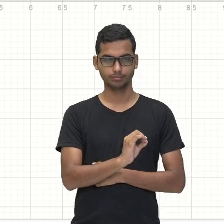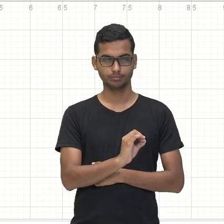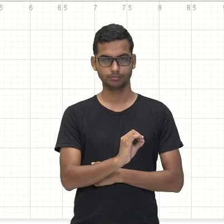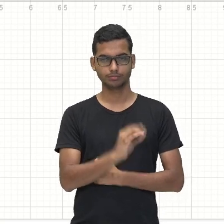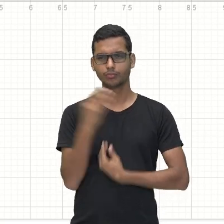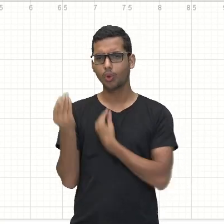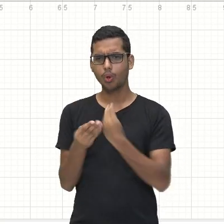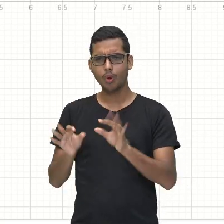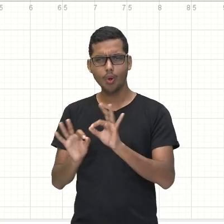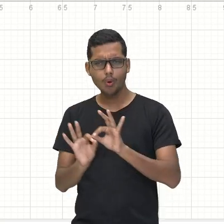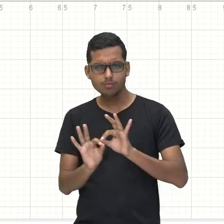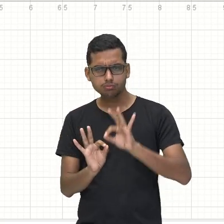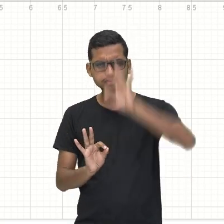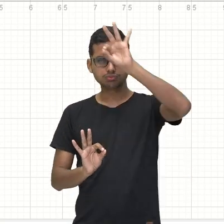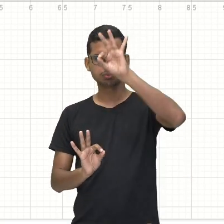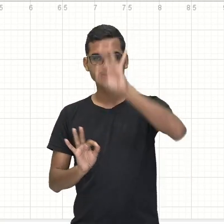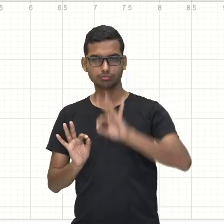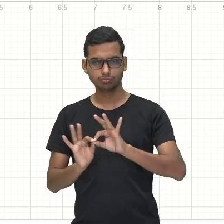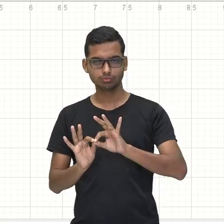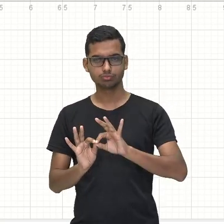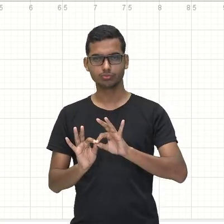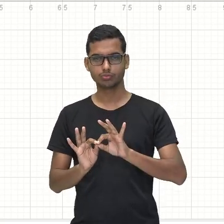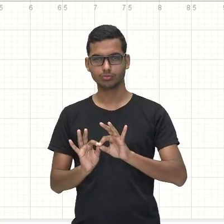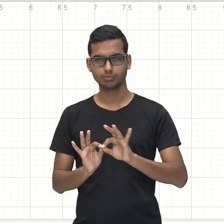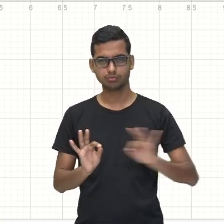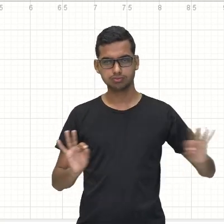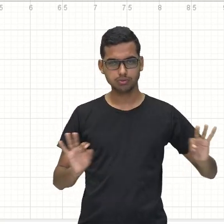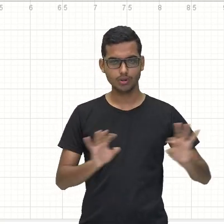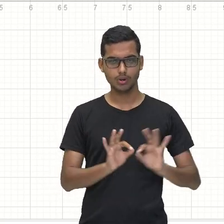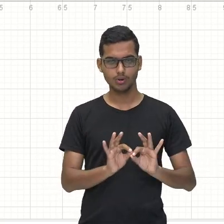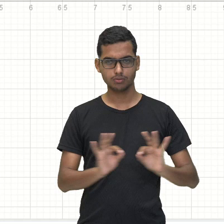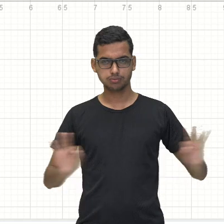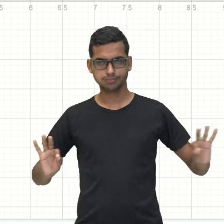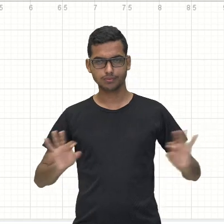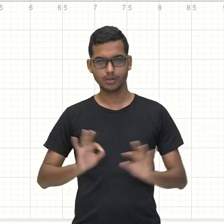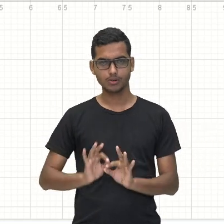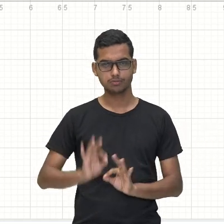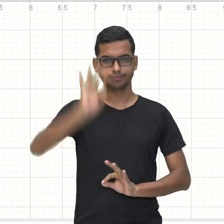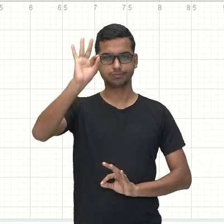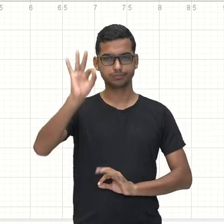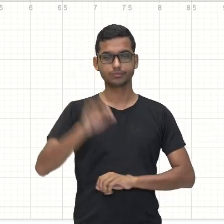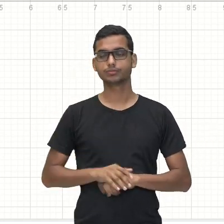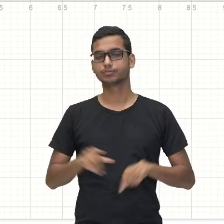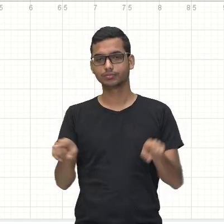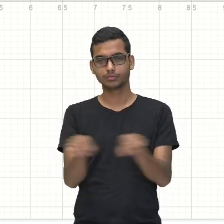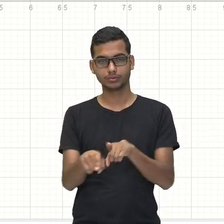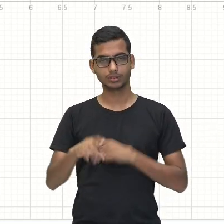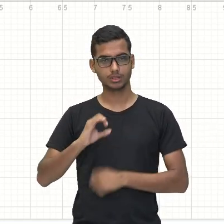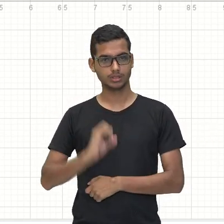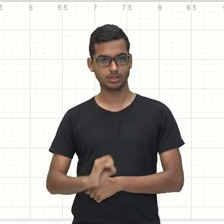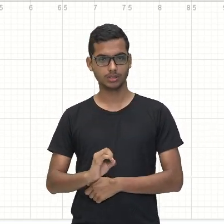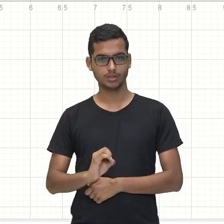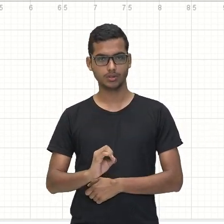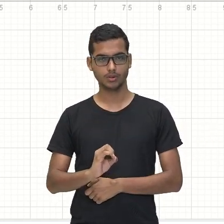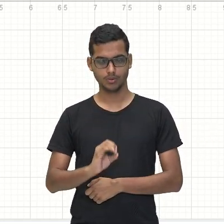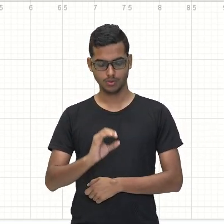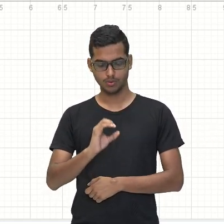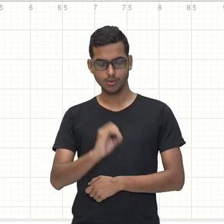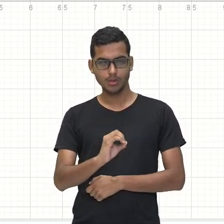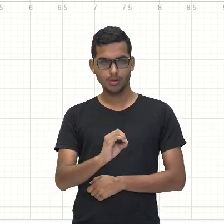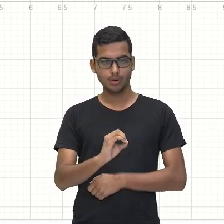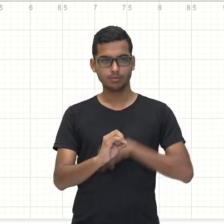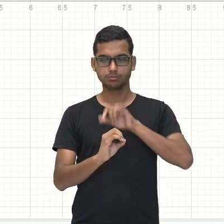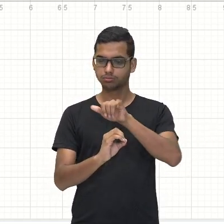tanto na coordenada x quanto na coordenada y. Ele está aparecendo aí